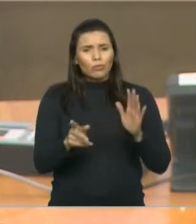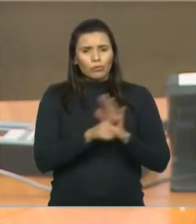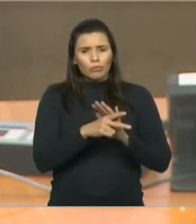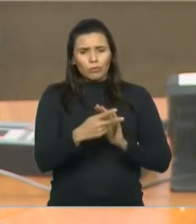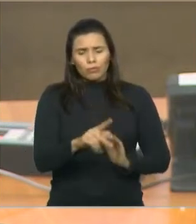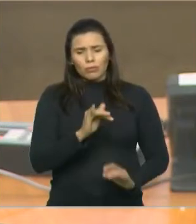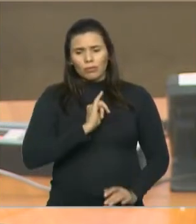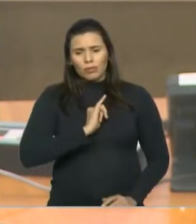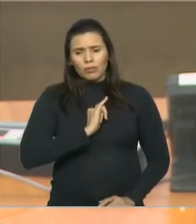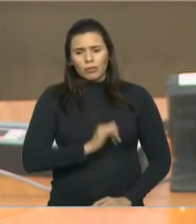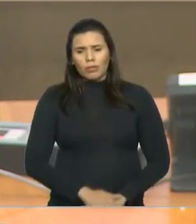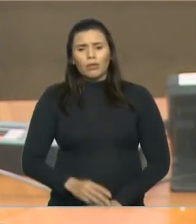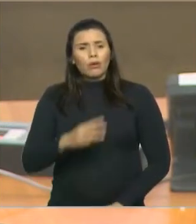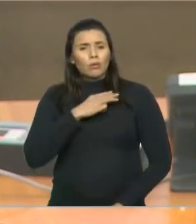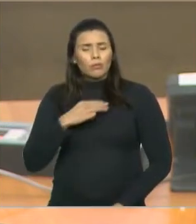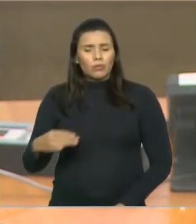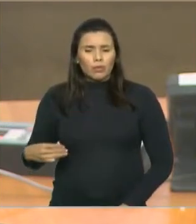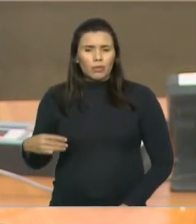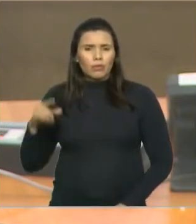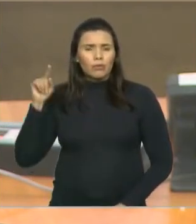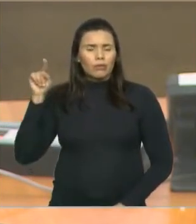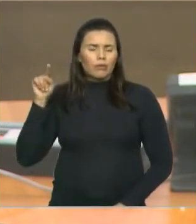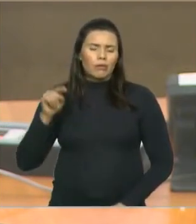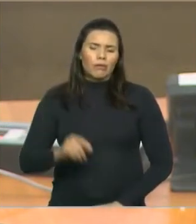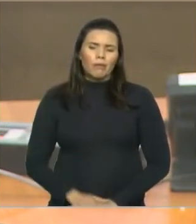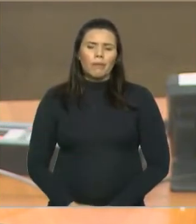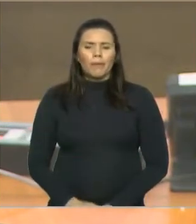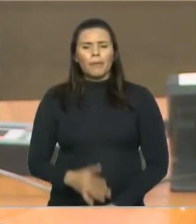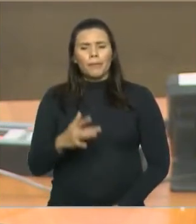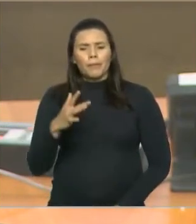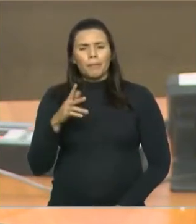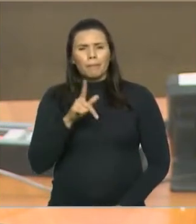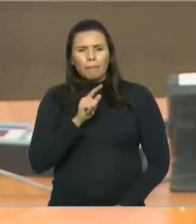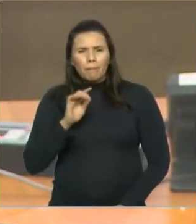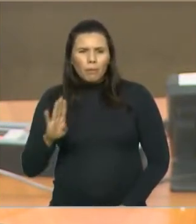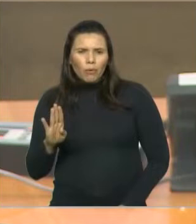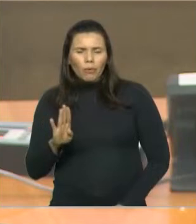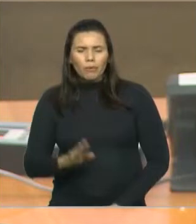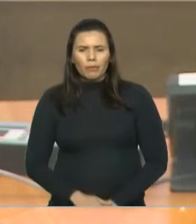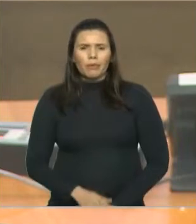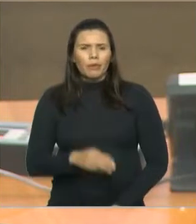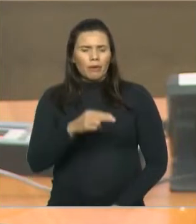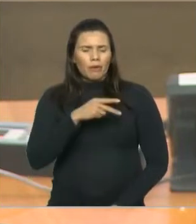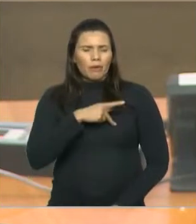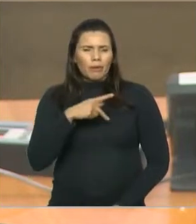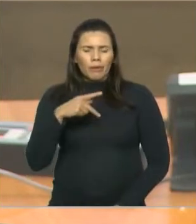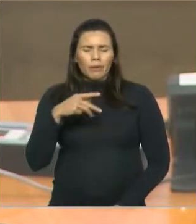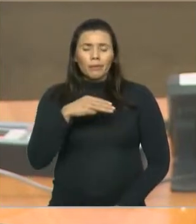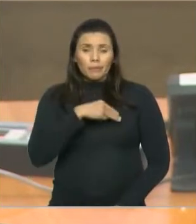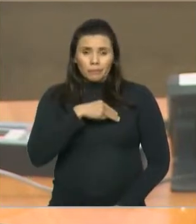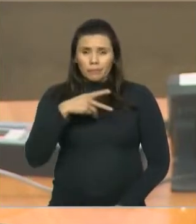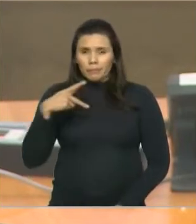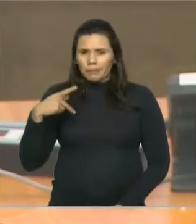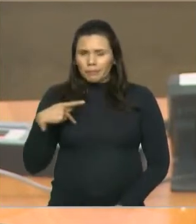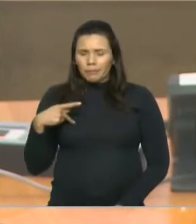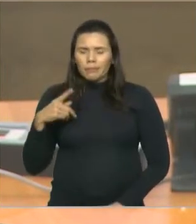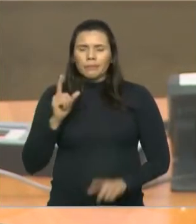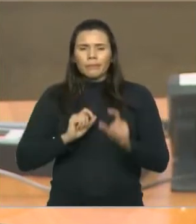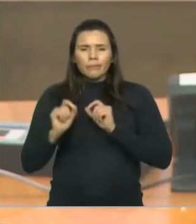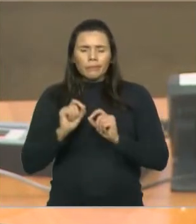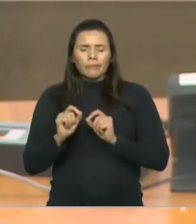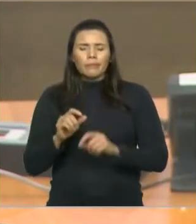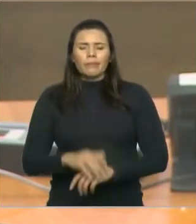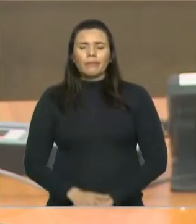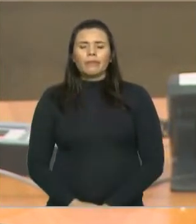Recentemente o Ministério Público entrou com ação, inclusive arrolando todo mundo, o Estado, União, município. Tamanha a gravidade do que está acontecendo no município de